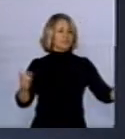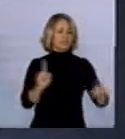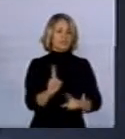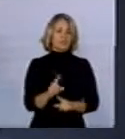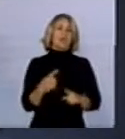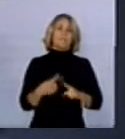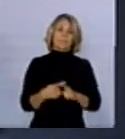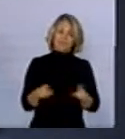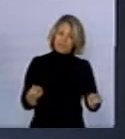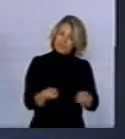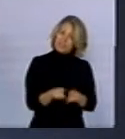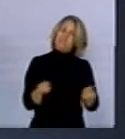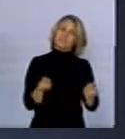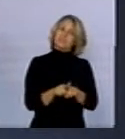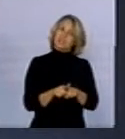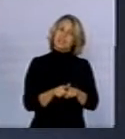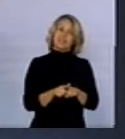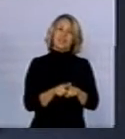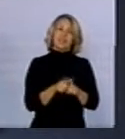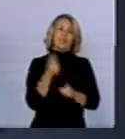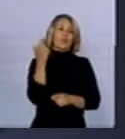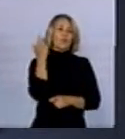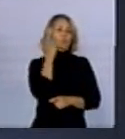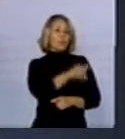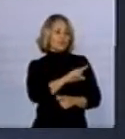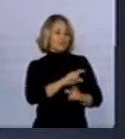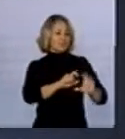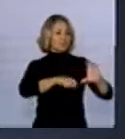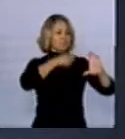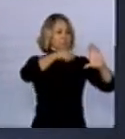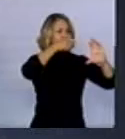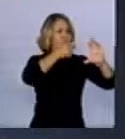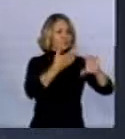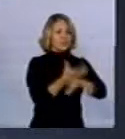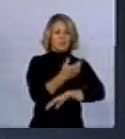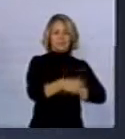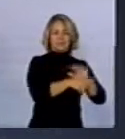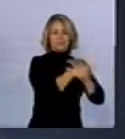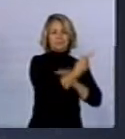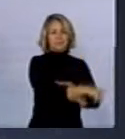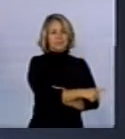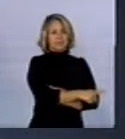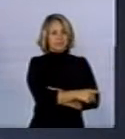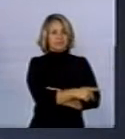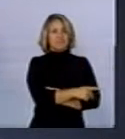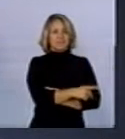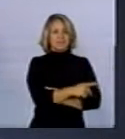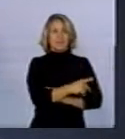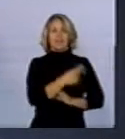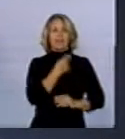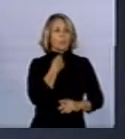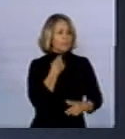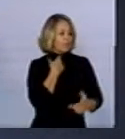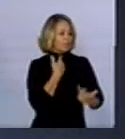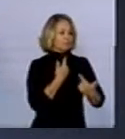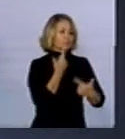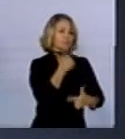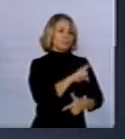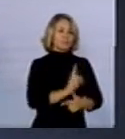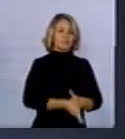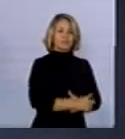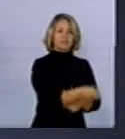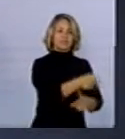elas também estão impedidas de produzir conteúdo agora. Elas estão impedidas de atuar no segmento de